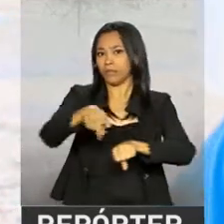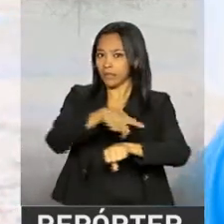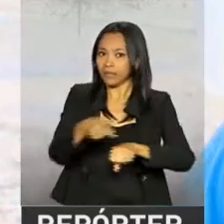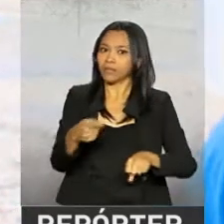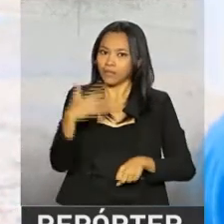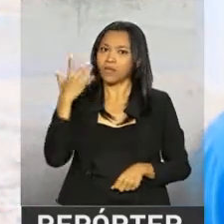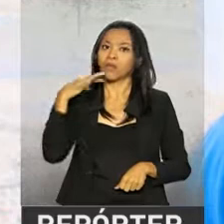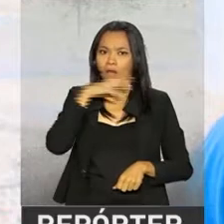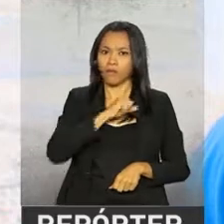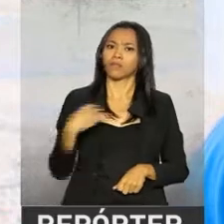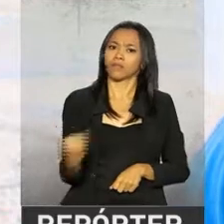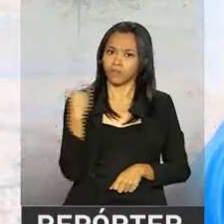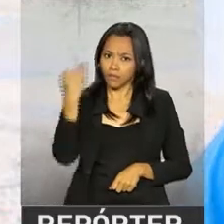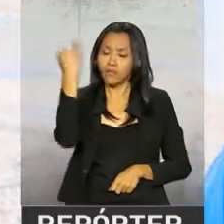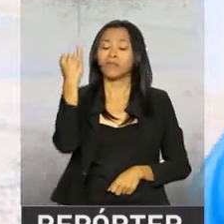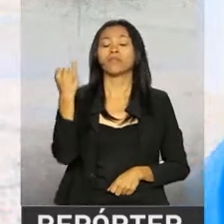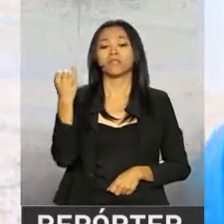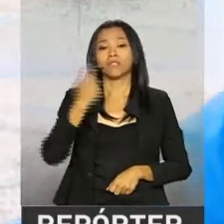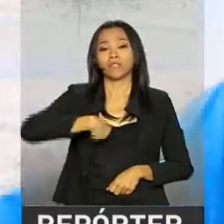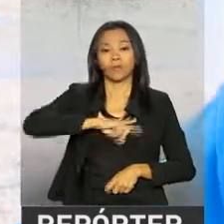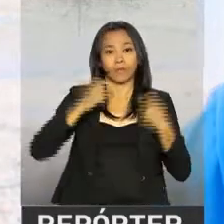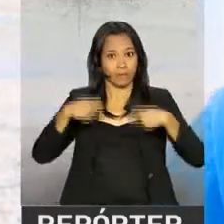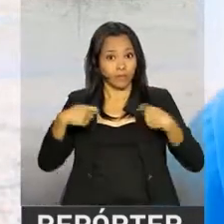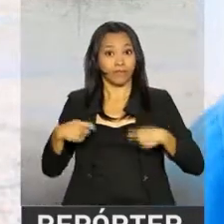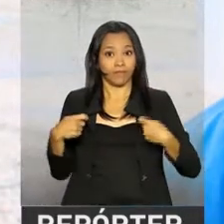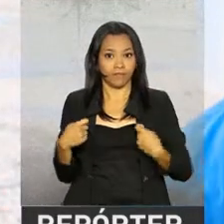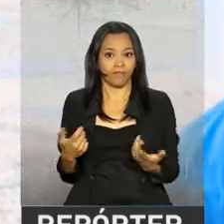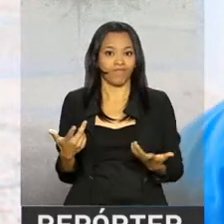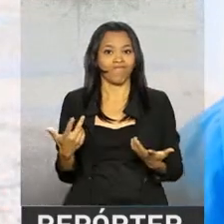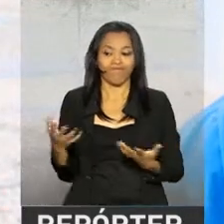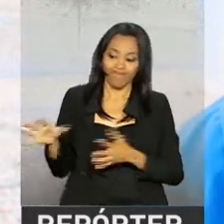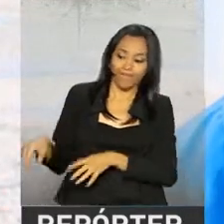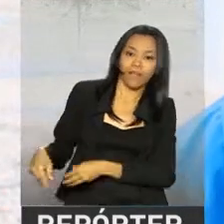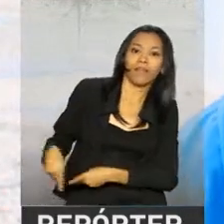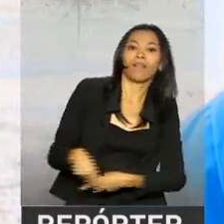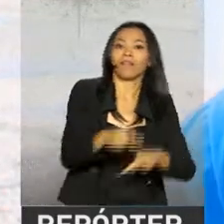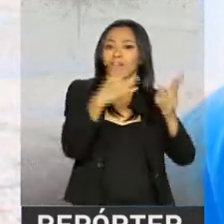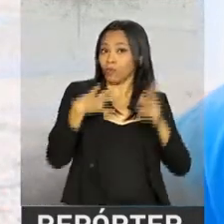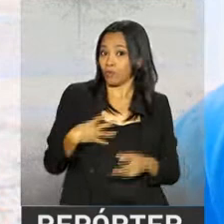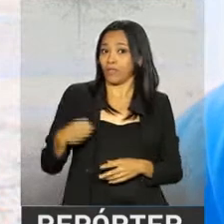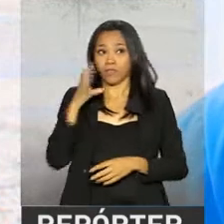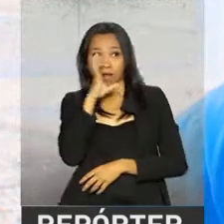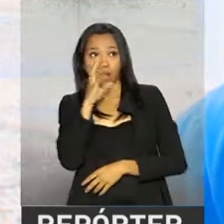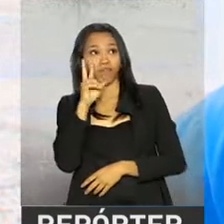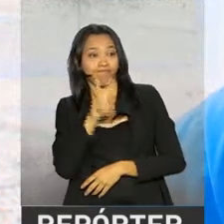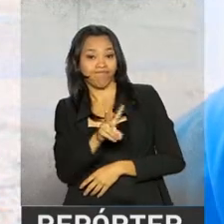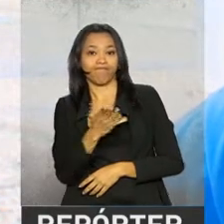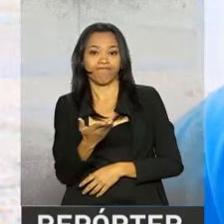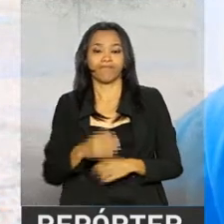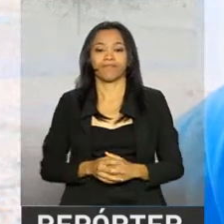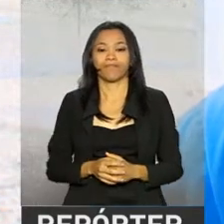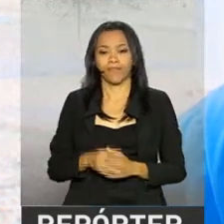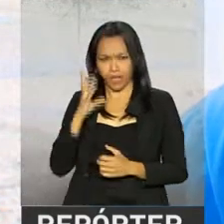muito importante hoje que a gente precisa mais disso, né? Trazer os filhos para conhecer realmente o que é a pátria da gente. É